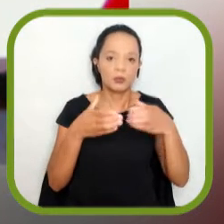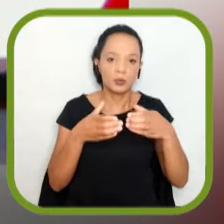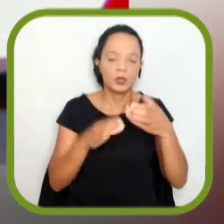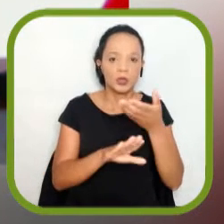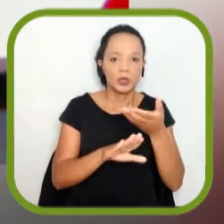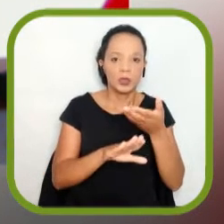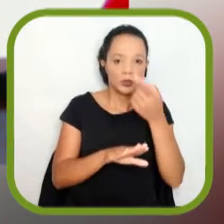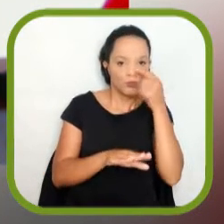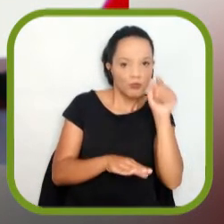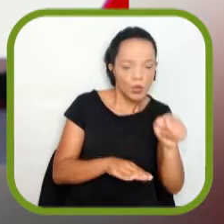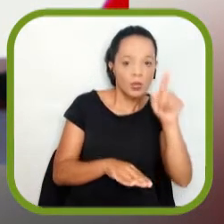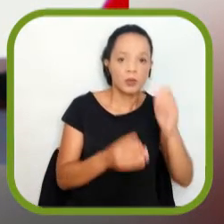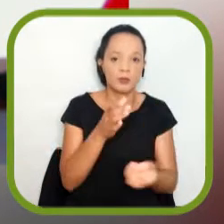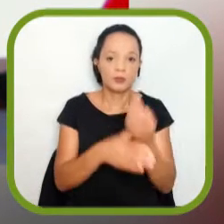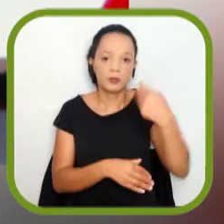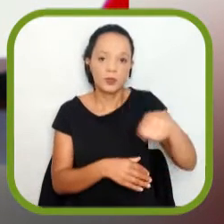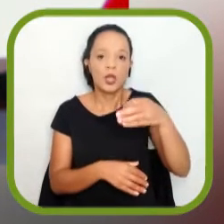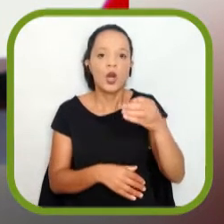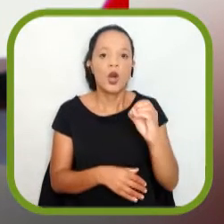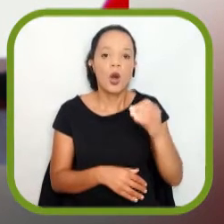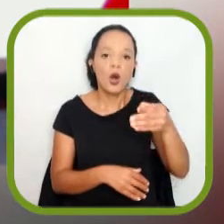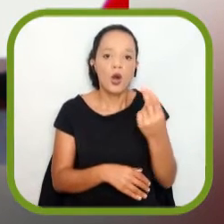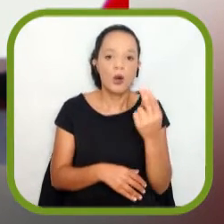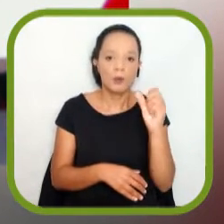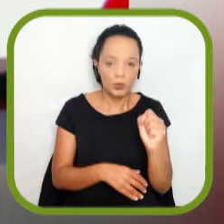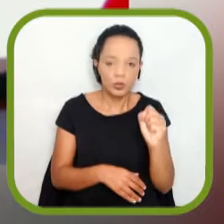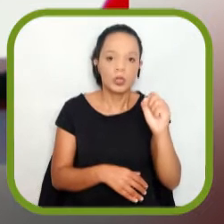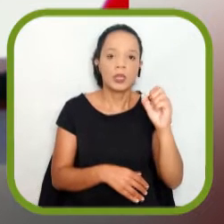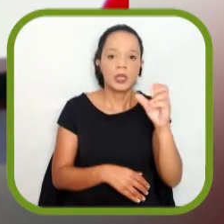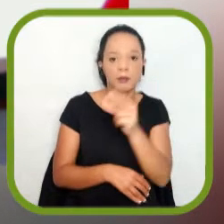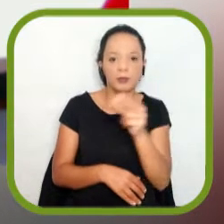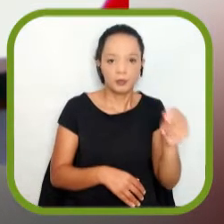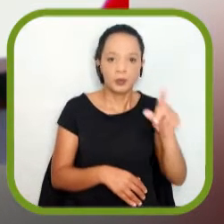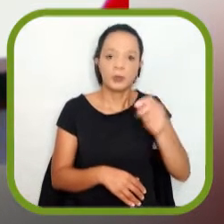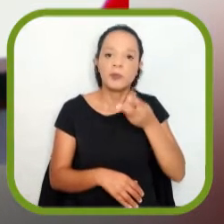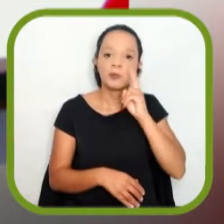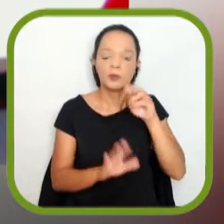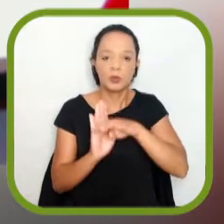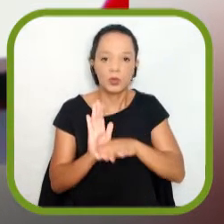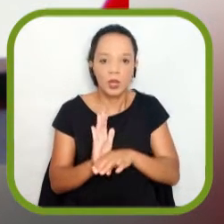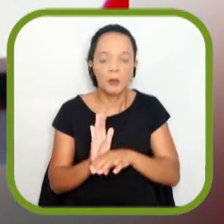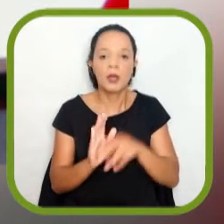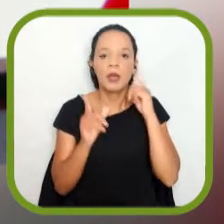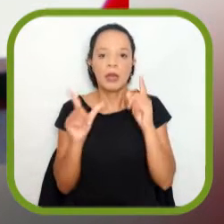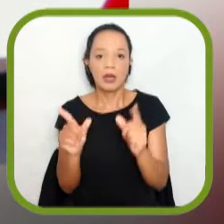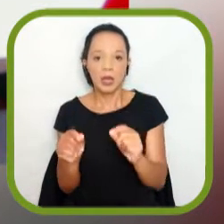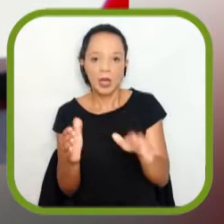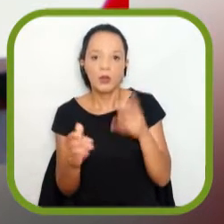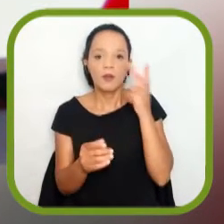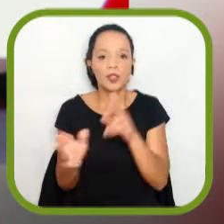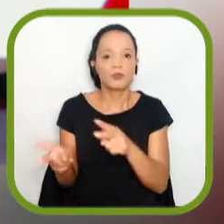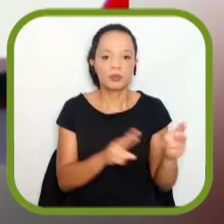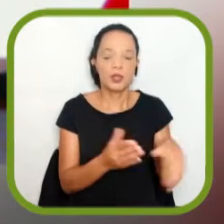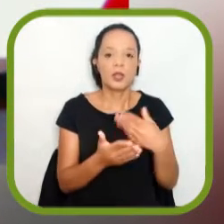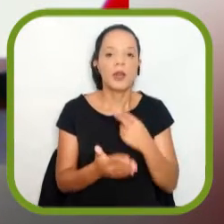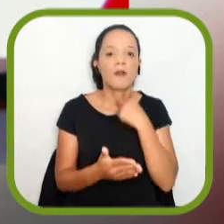Minorias Sexuais, fundador e presidente da Opus Gay. É ainda diretor do programa de rádio Vidas Alternativas, que dá voz